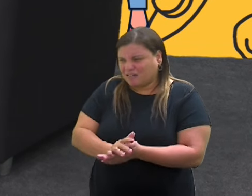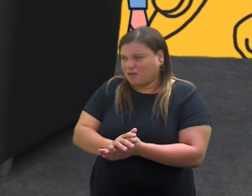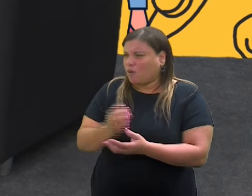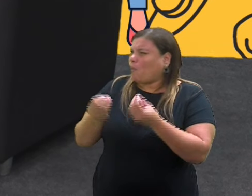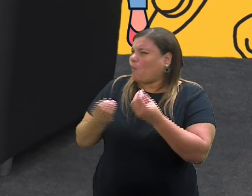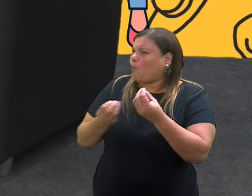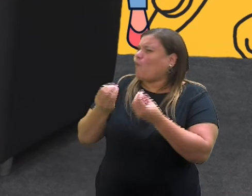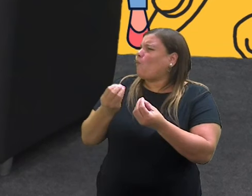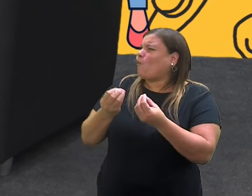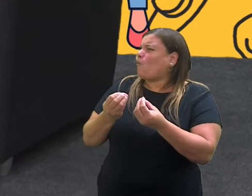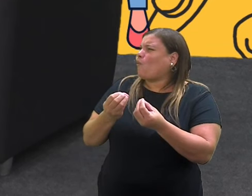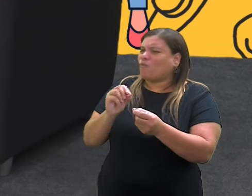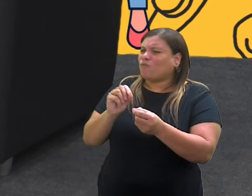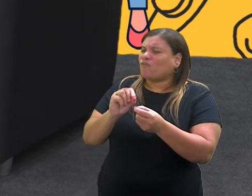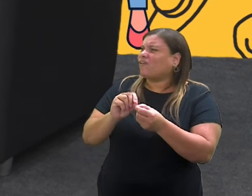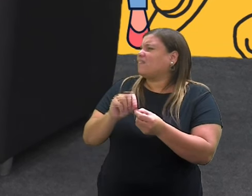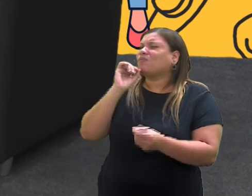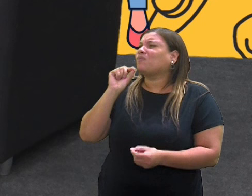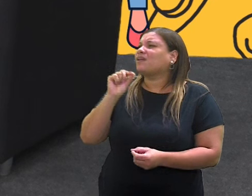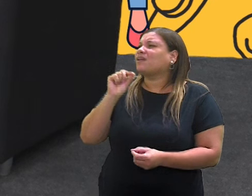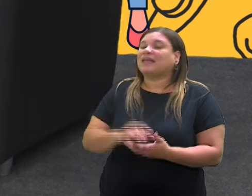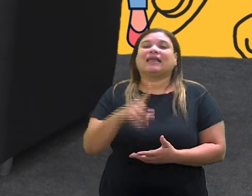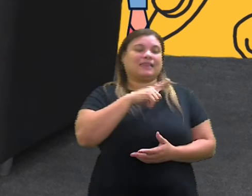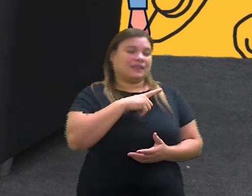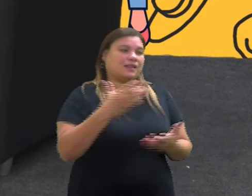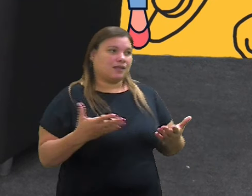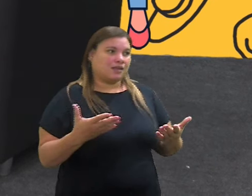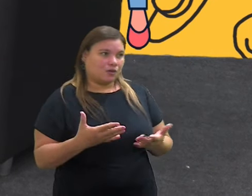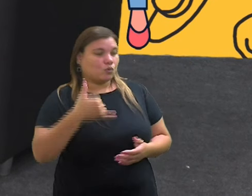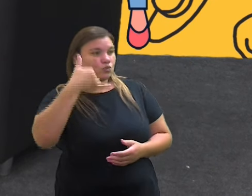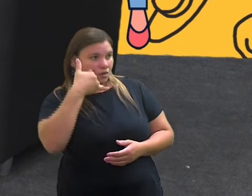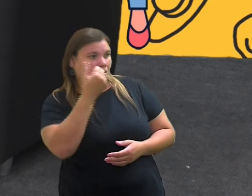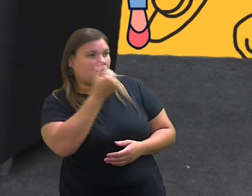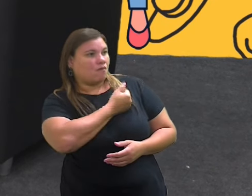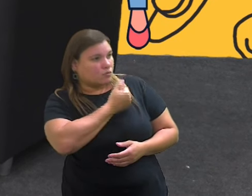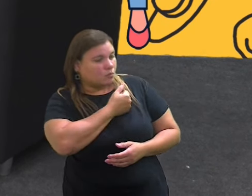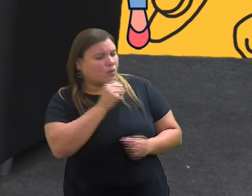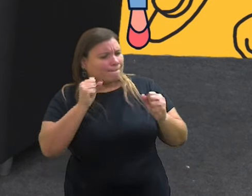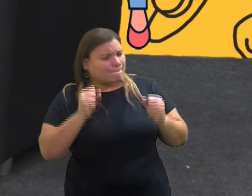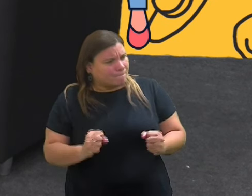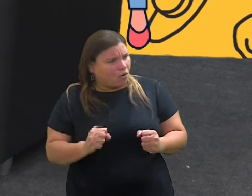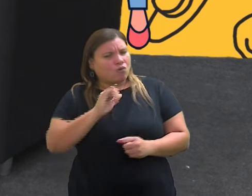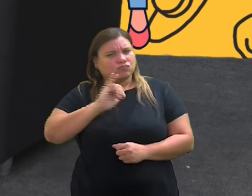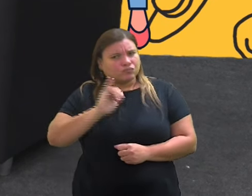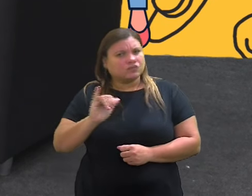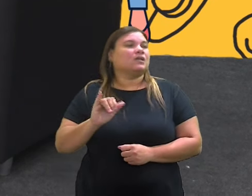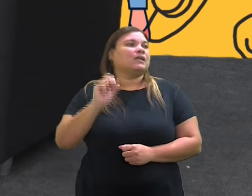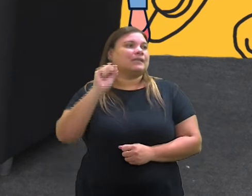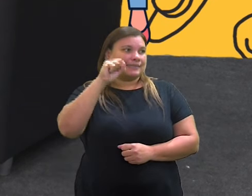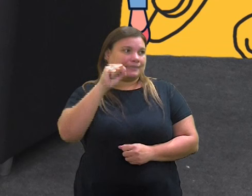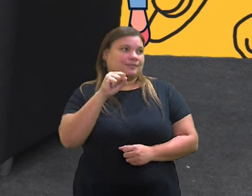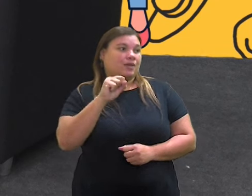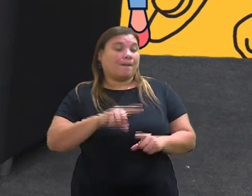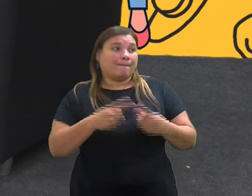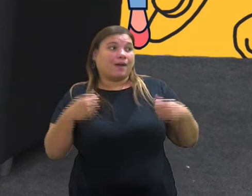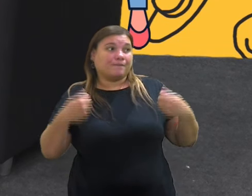dois locais aqui no município que pode ser feita essa denúncia de maus tratos. O que a gente sempre aconselha antes de realizar a denúncia é ter